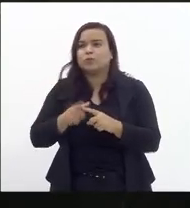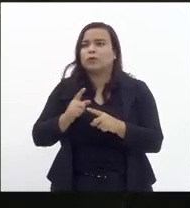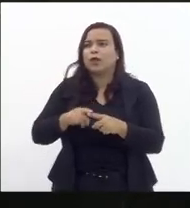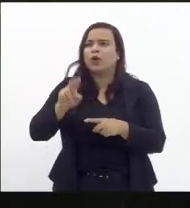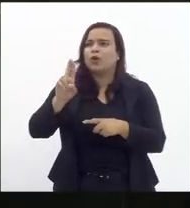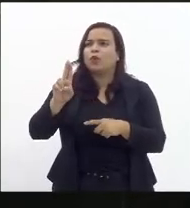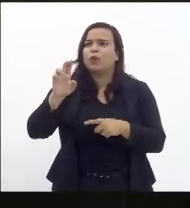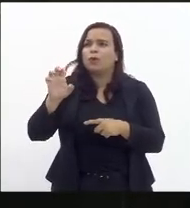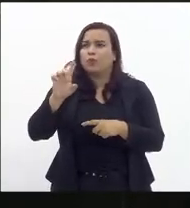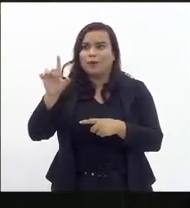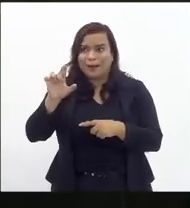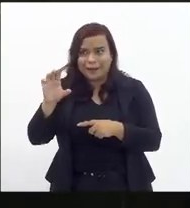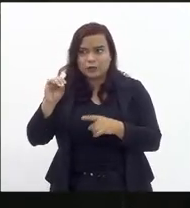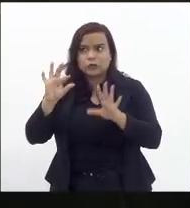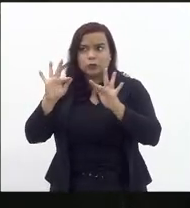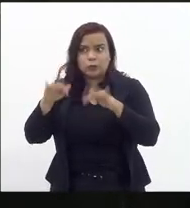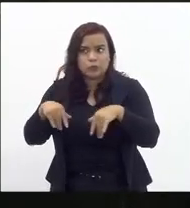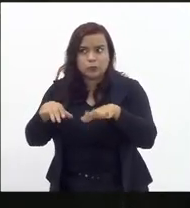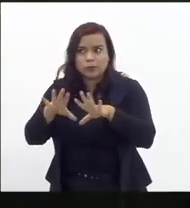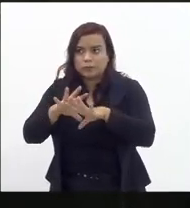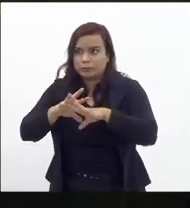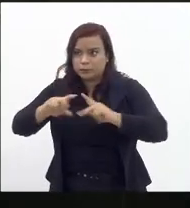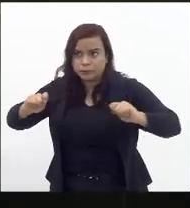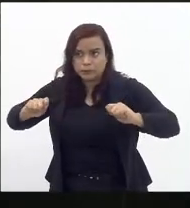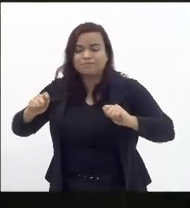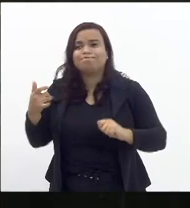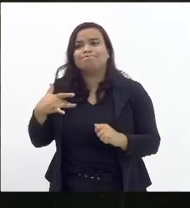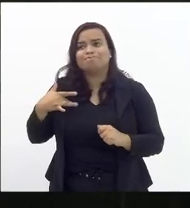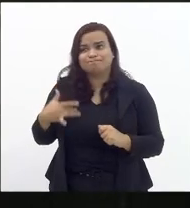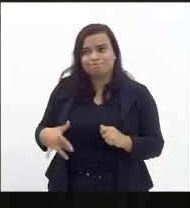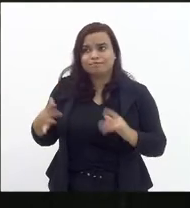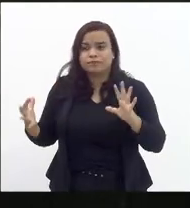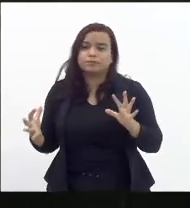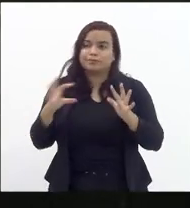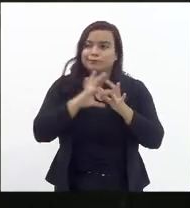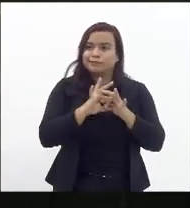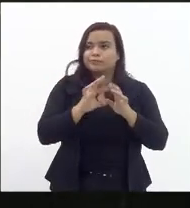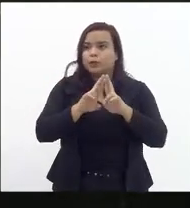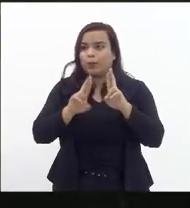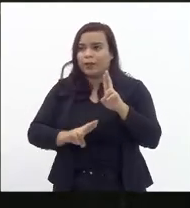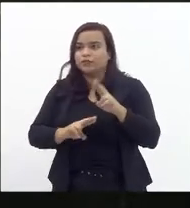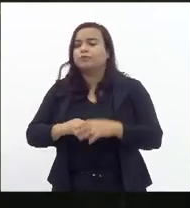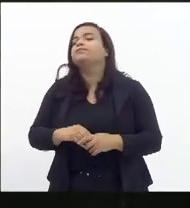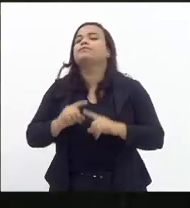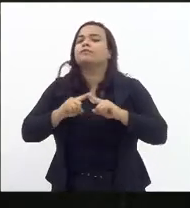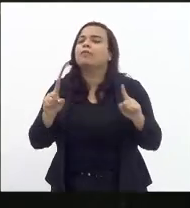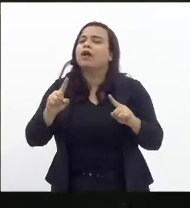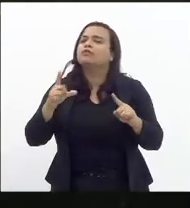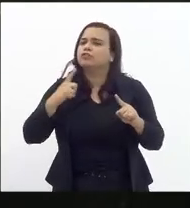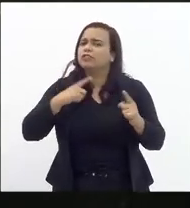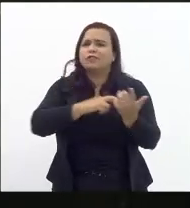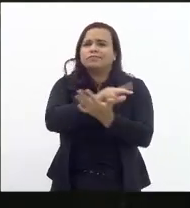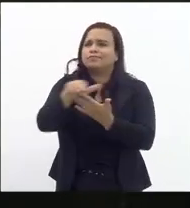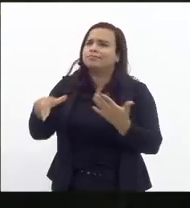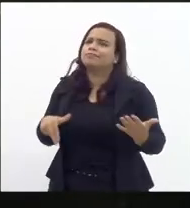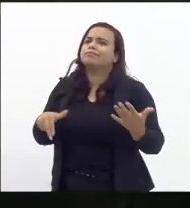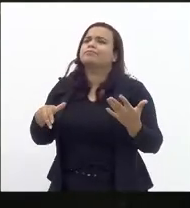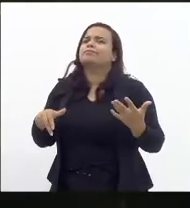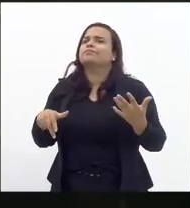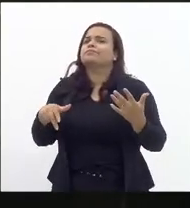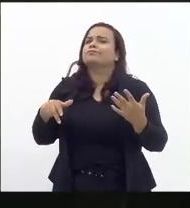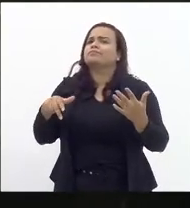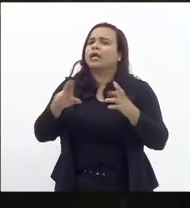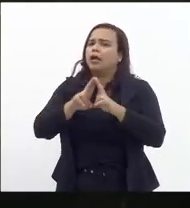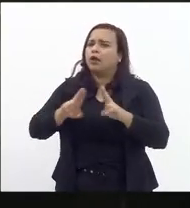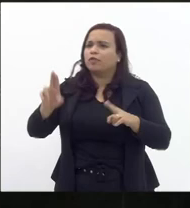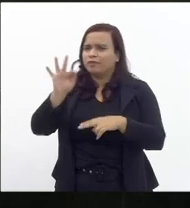acabou, infelizmente, foi incorporada à UERJ, mas temos todas as nossas universidades